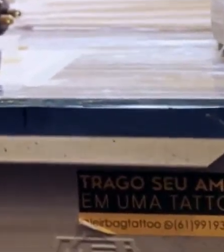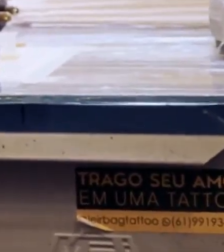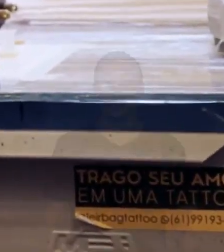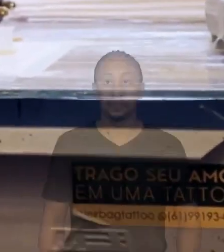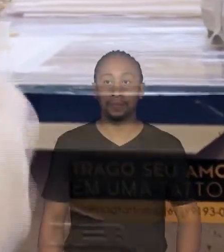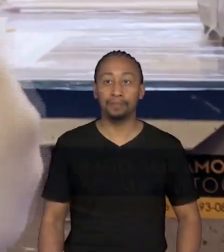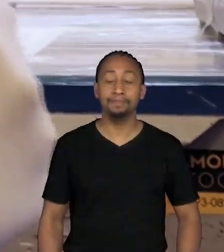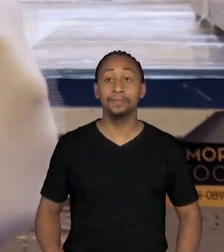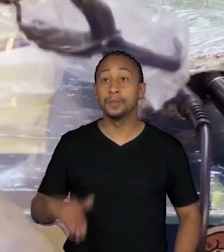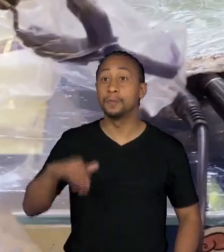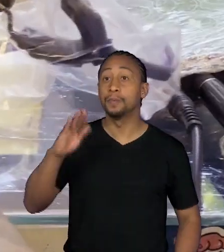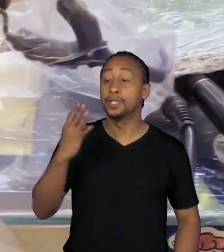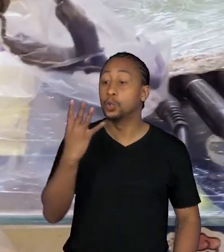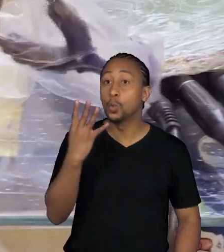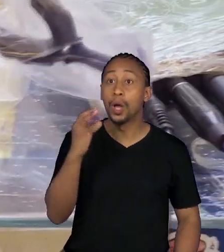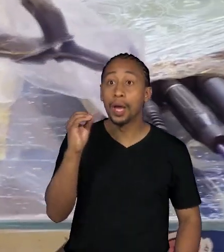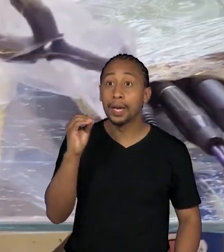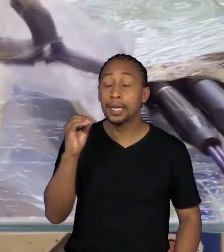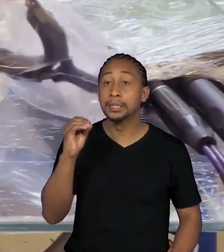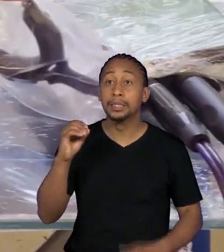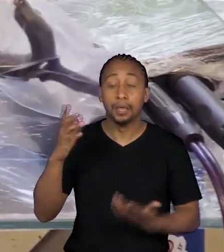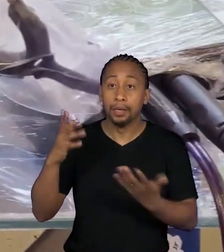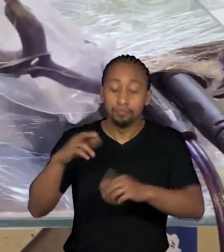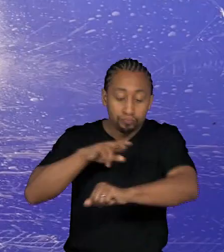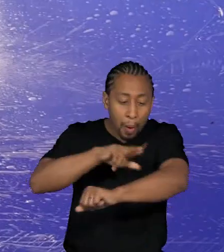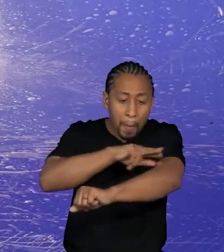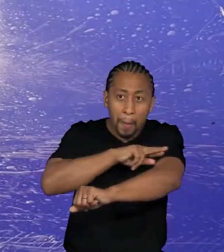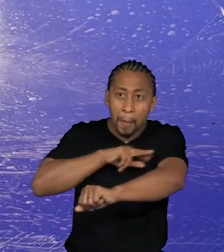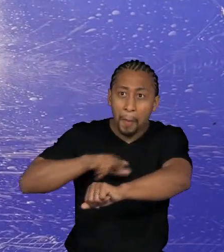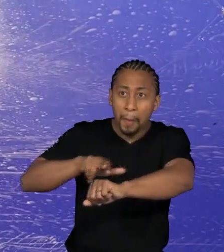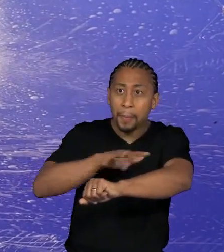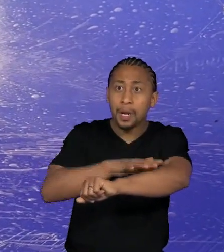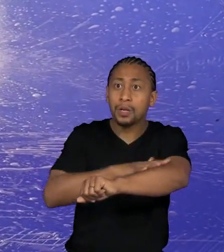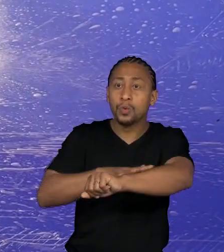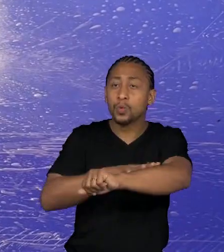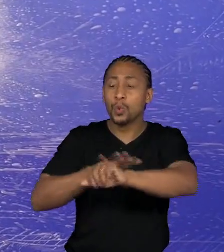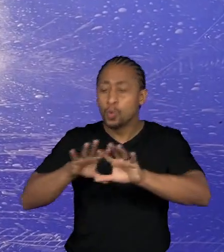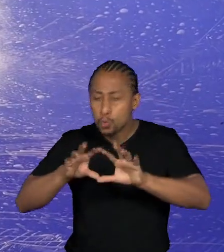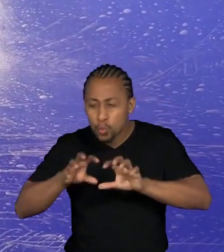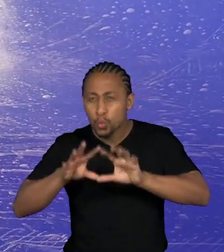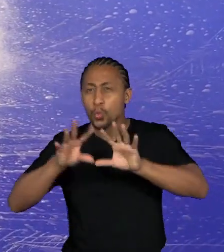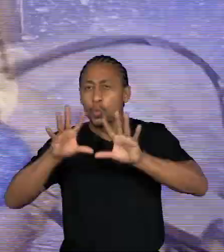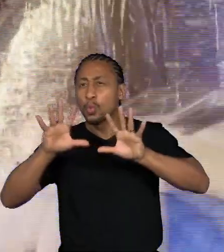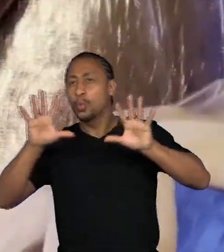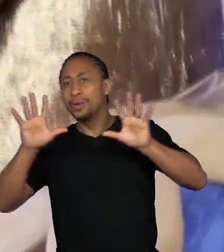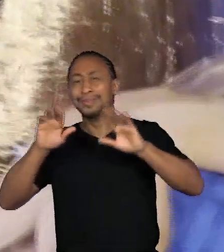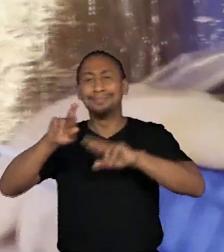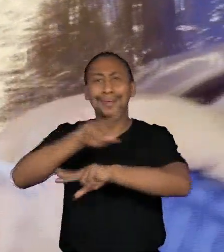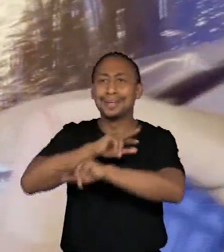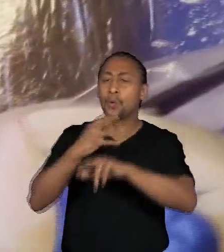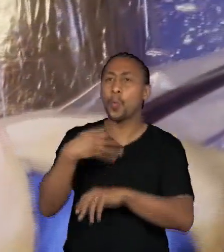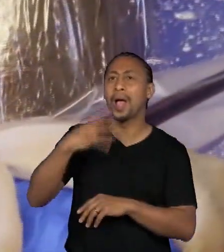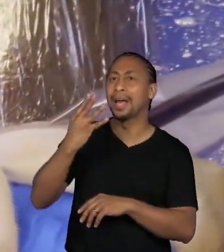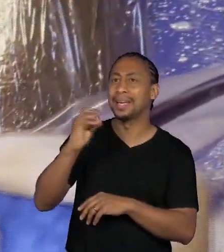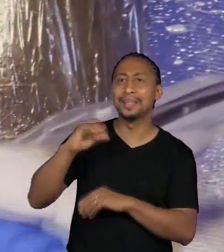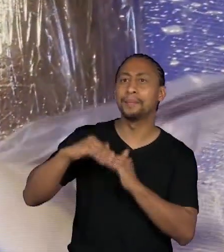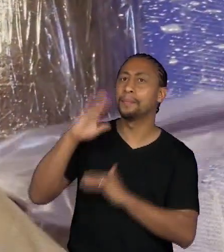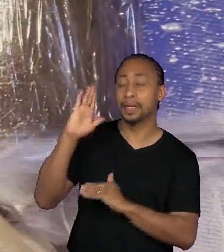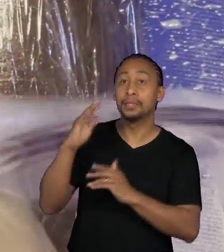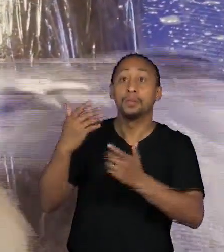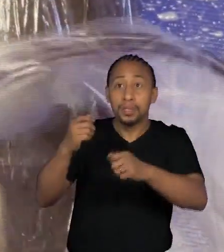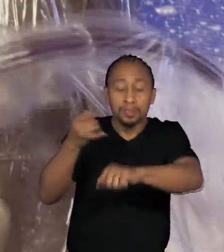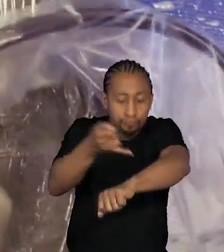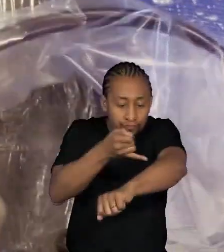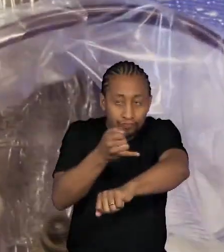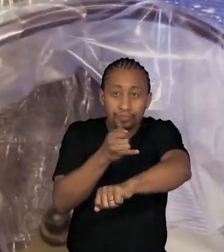Somos mais de 40 tons de pele negra. Quanto mais clara a pele, mais probabilidade de pigmentos eu posso trabalhar.